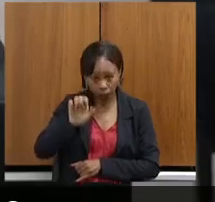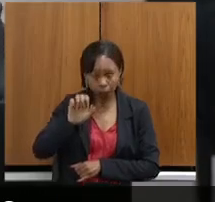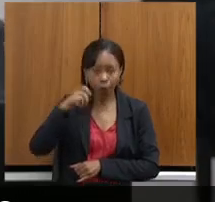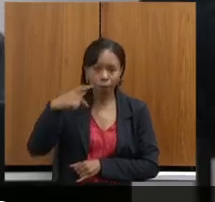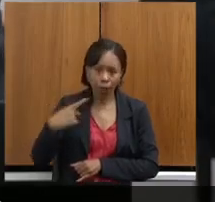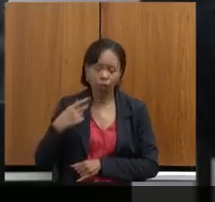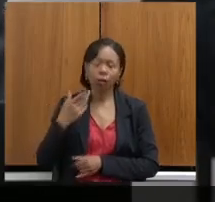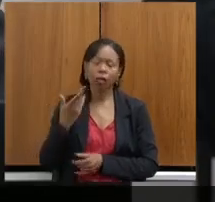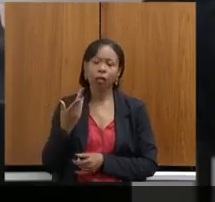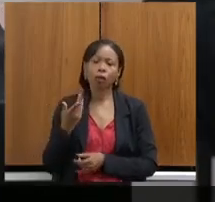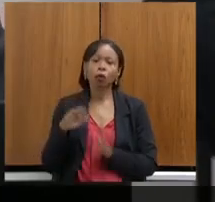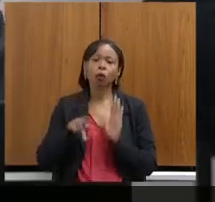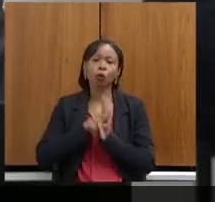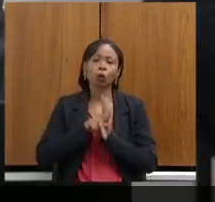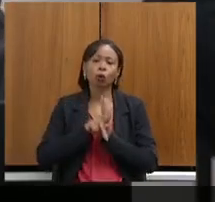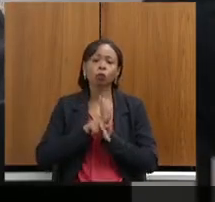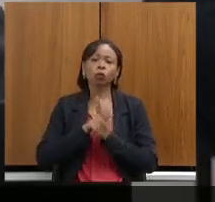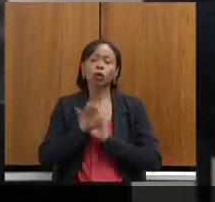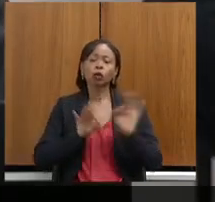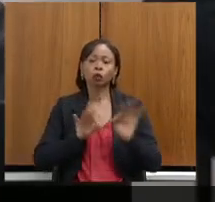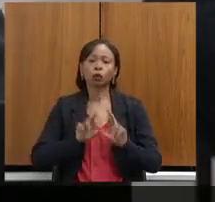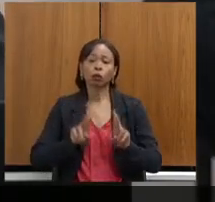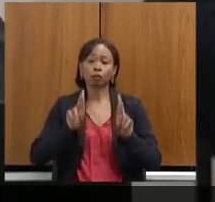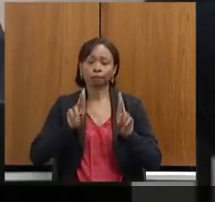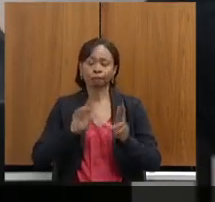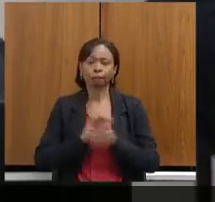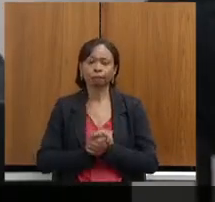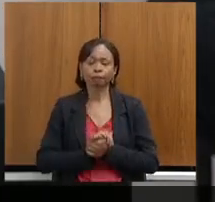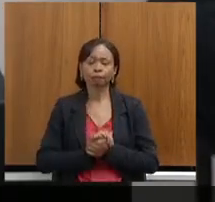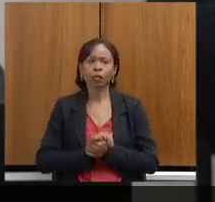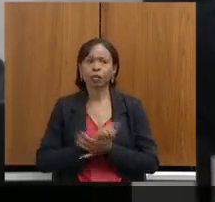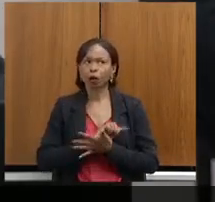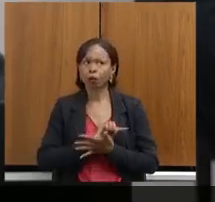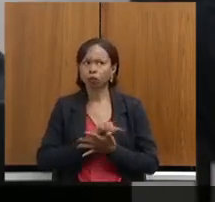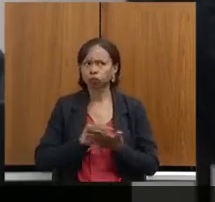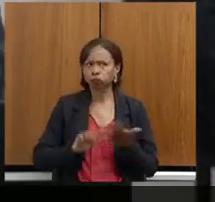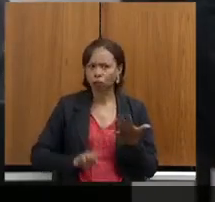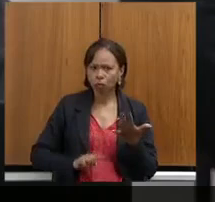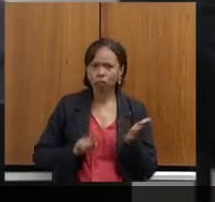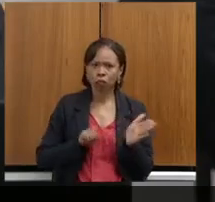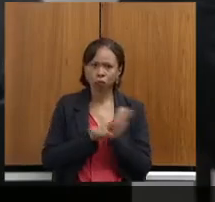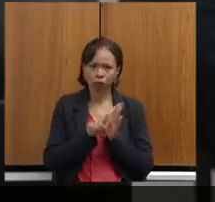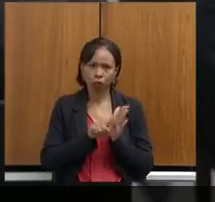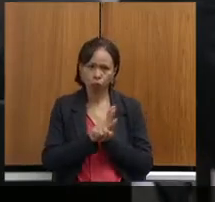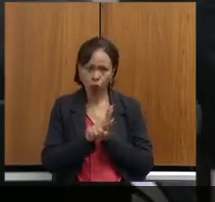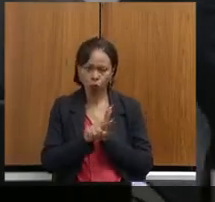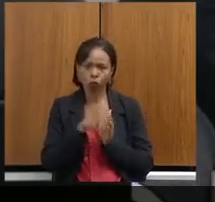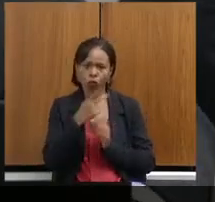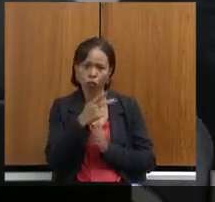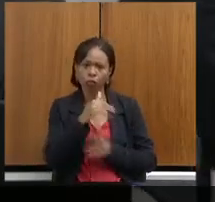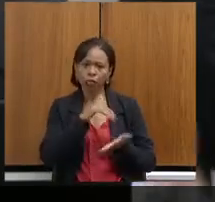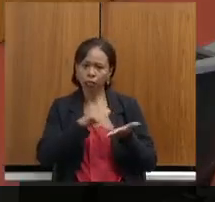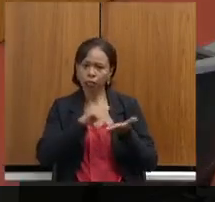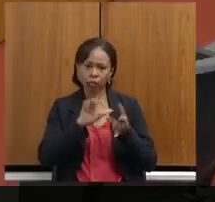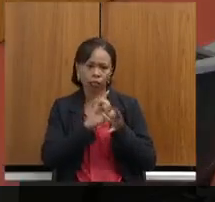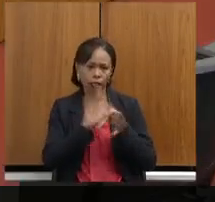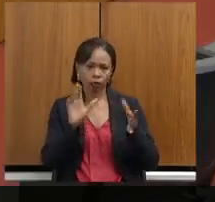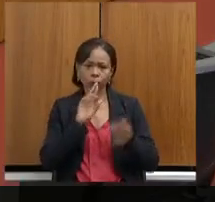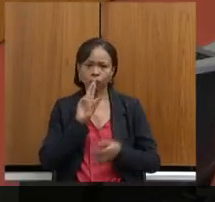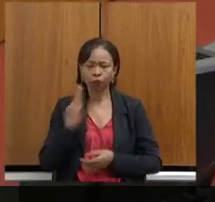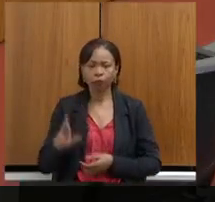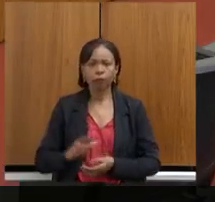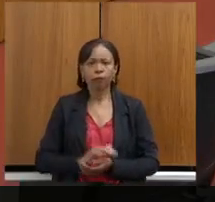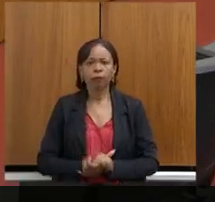condução e organização inicialmente são essas perguntas secretário o sua fica à vontade na